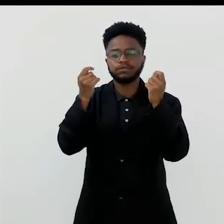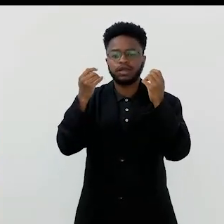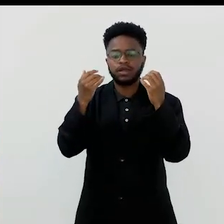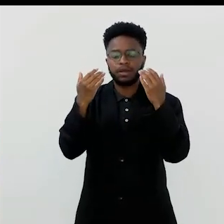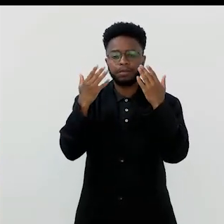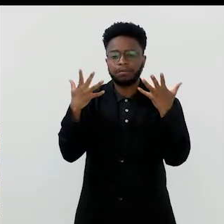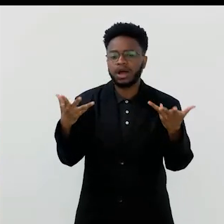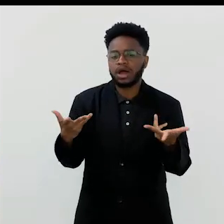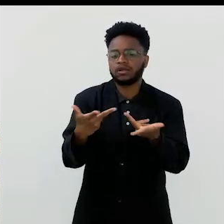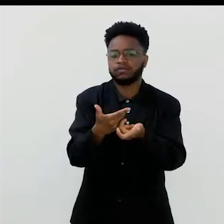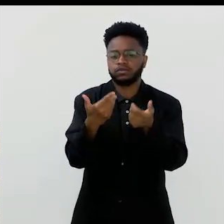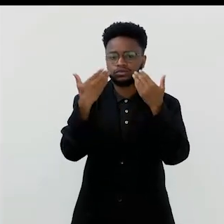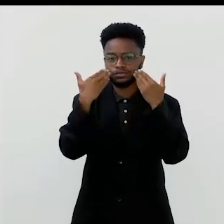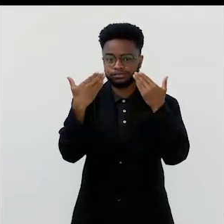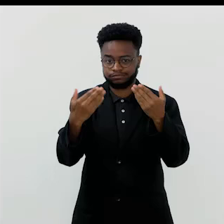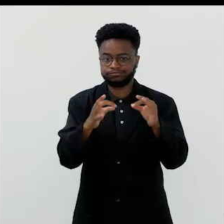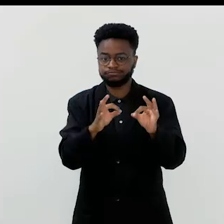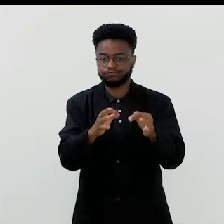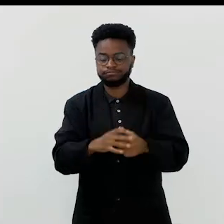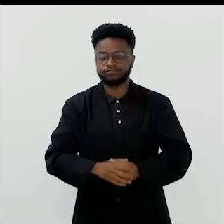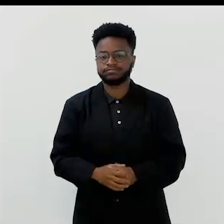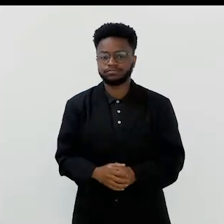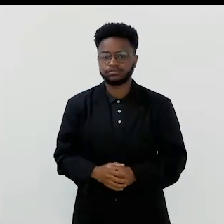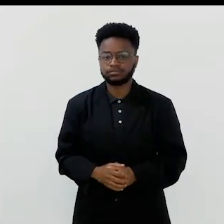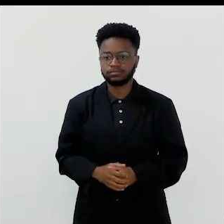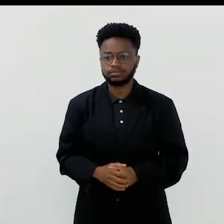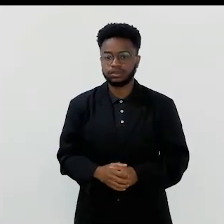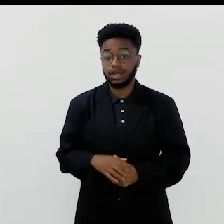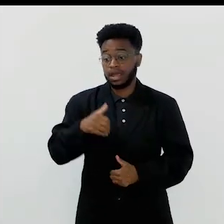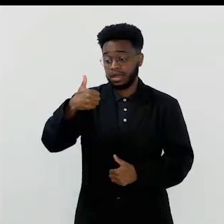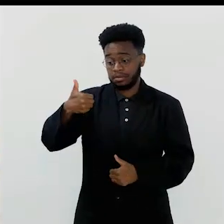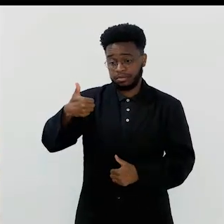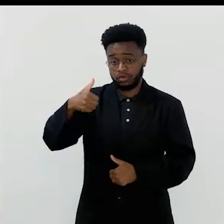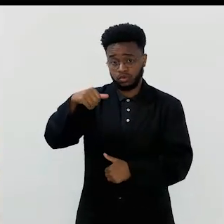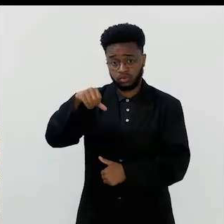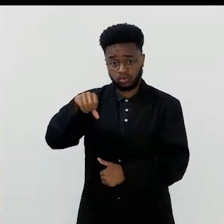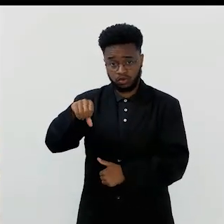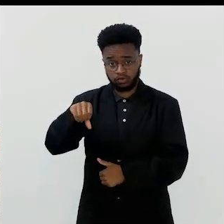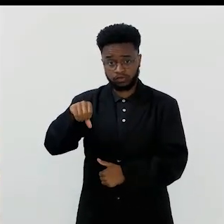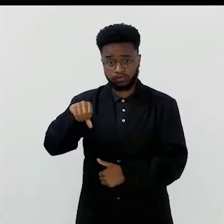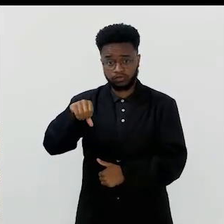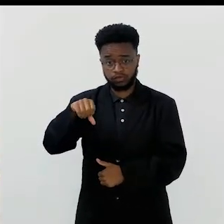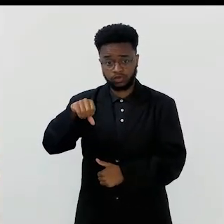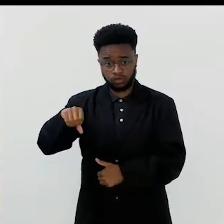tão grandioso como é o Festival de Parintins, né? É isso aí. Você sabe que em